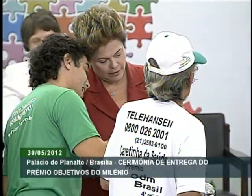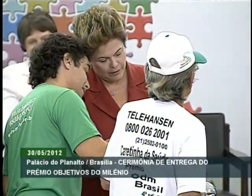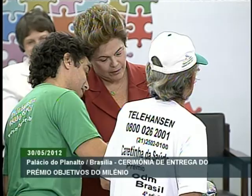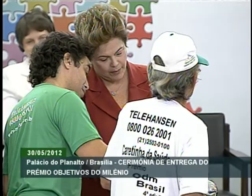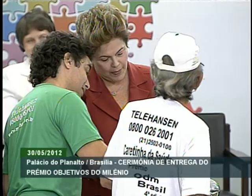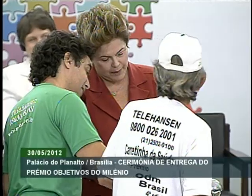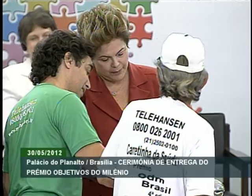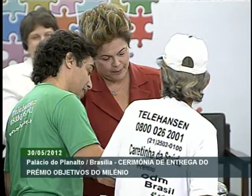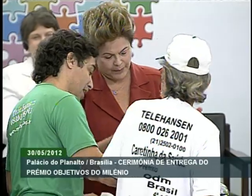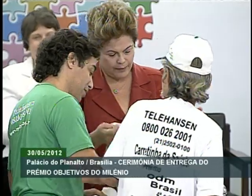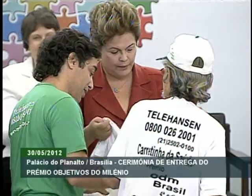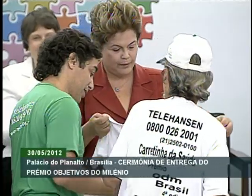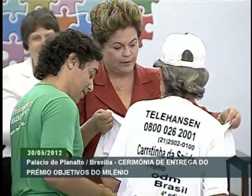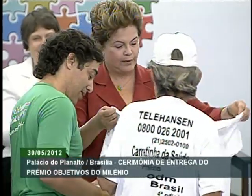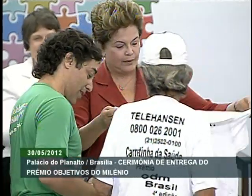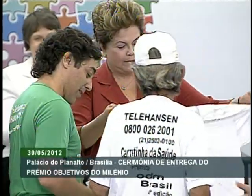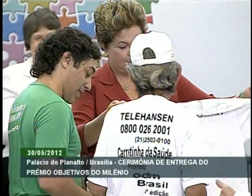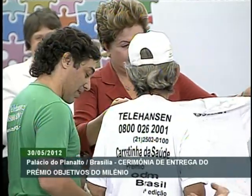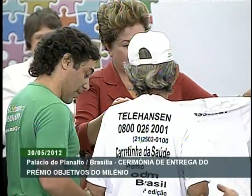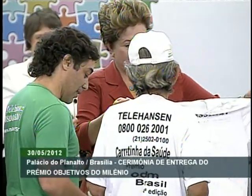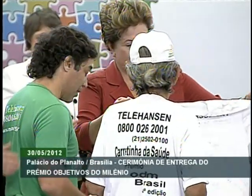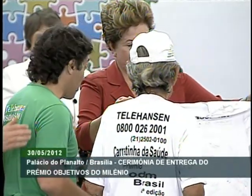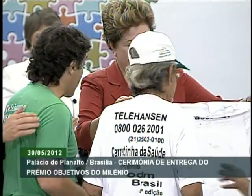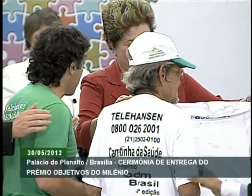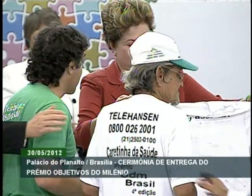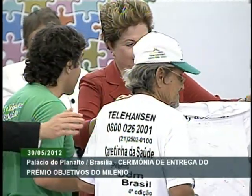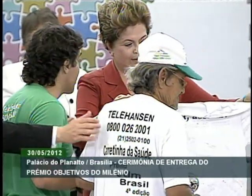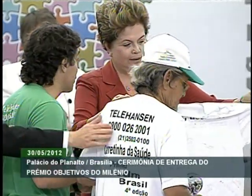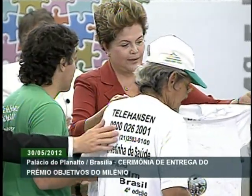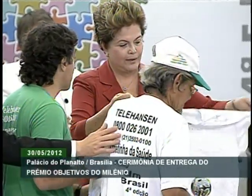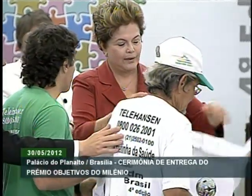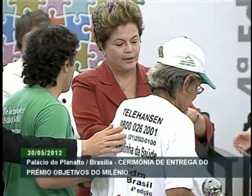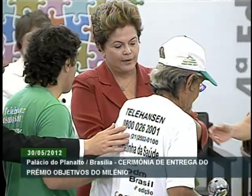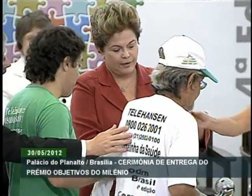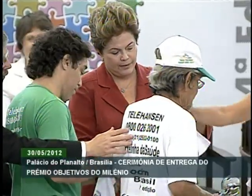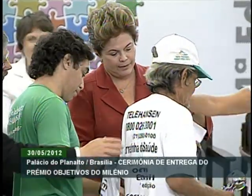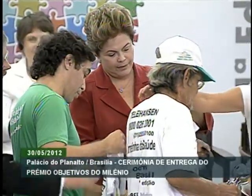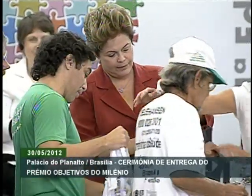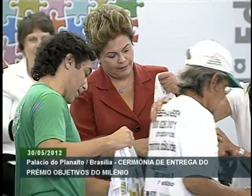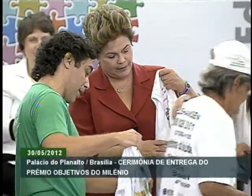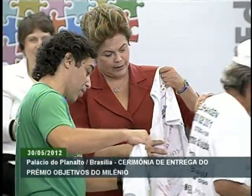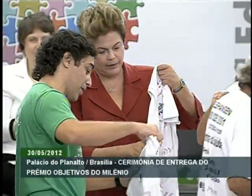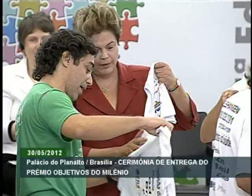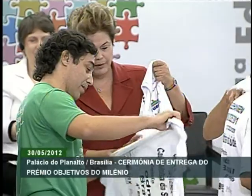que é a qualidade de vida e também respeito ao meio ambiente